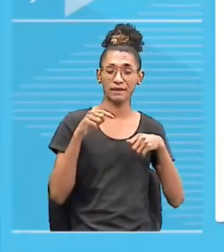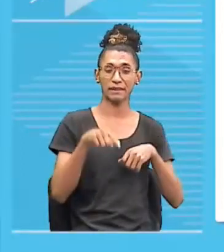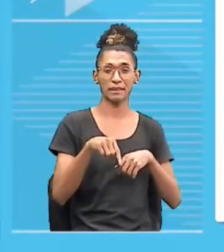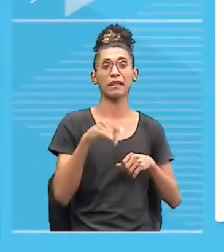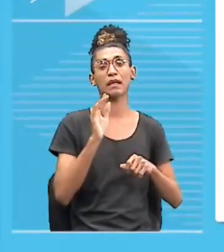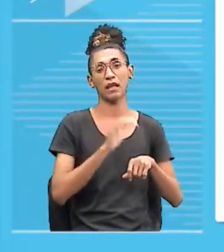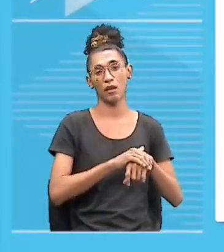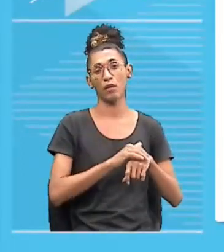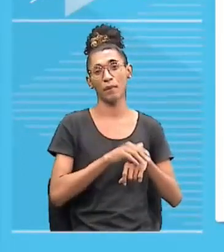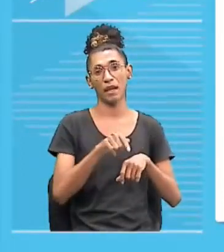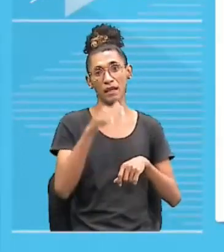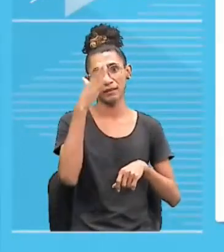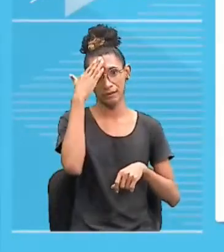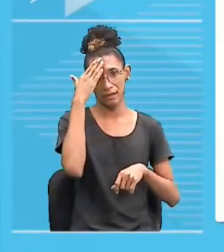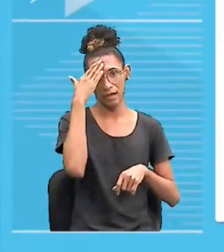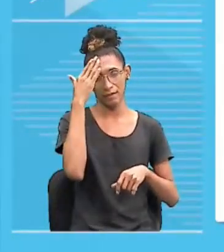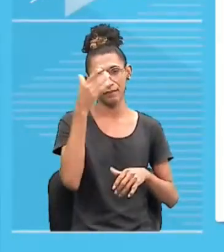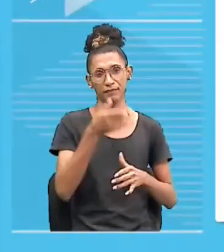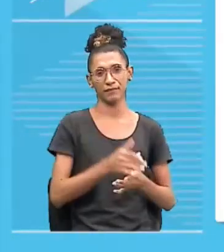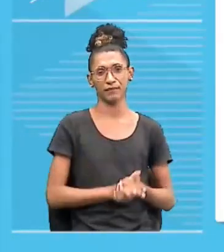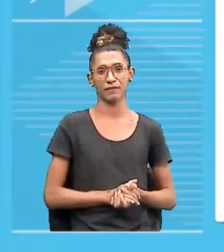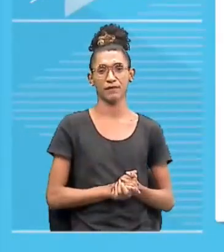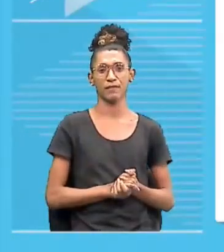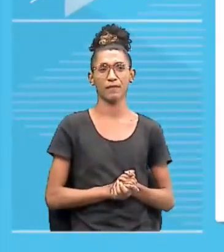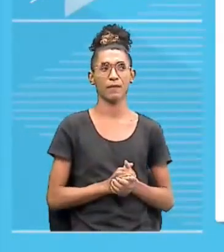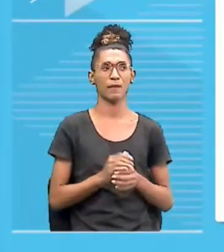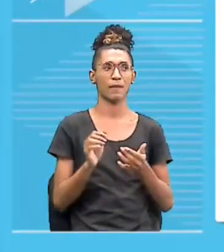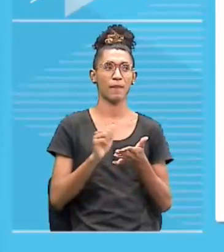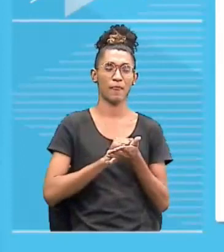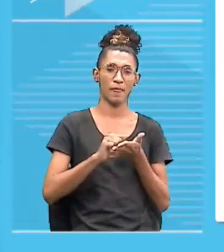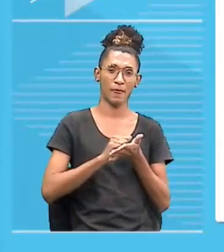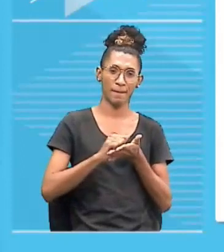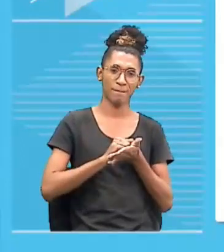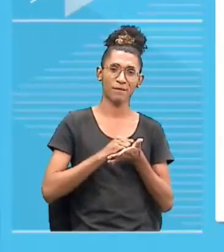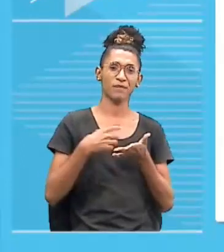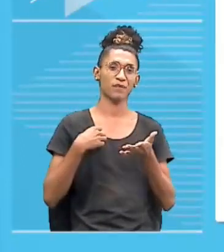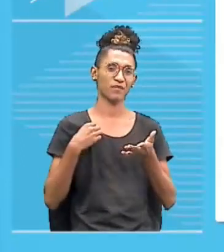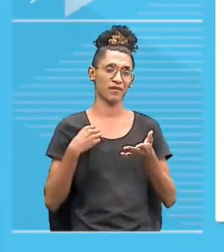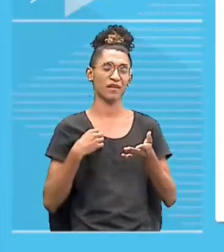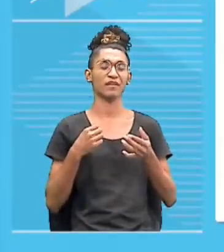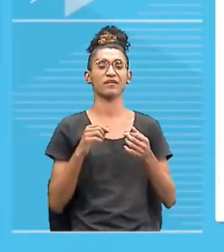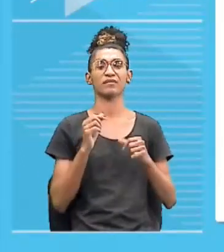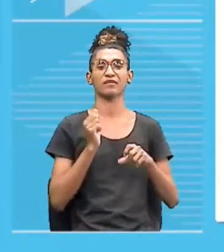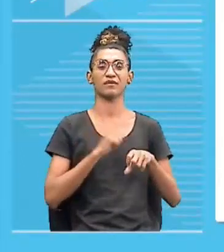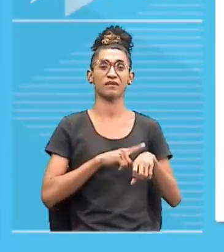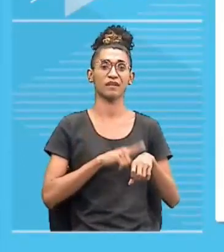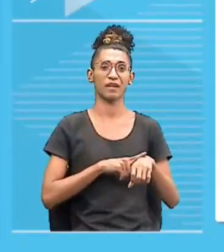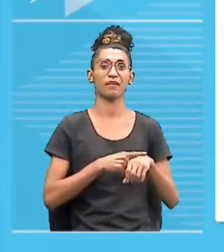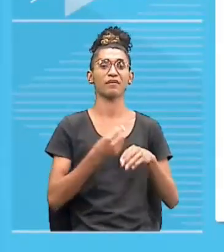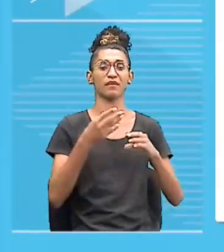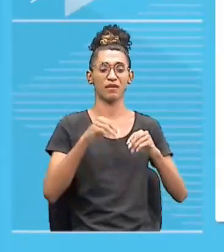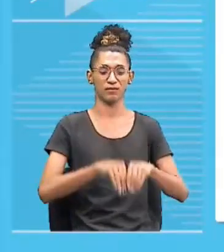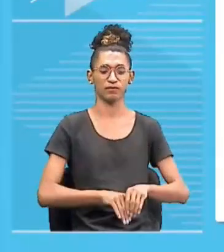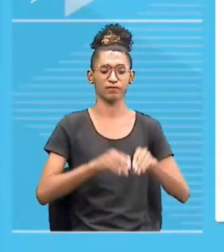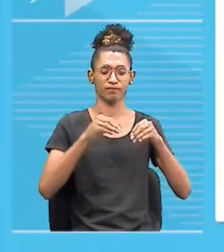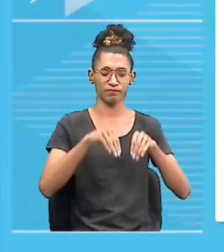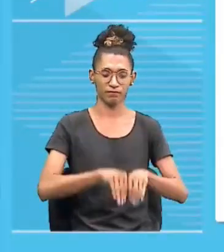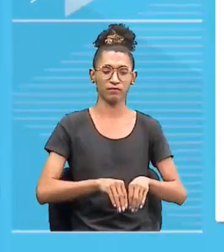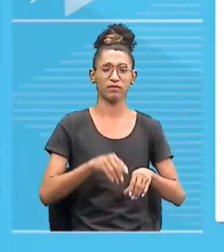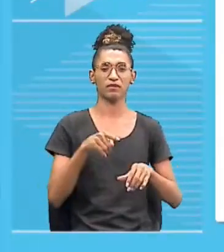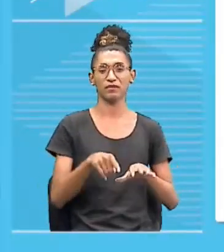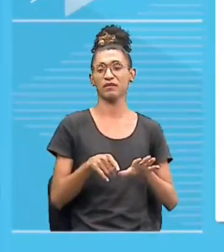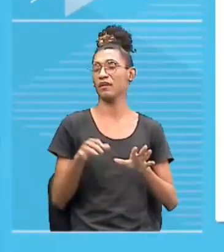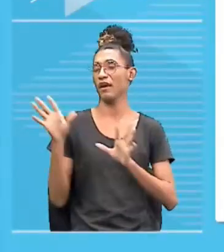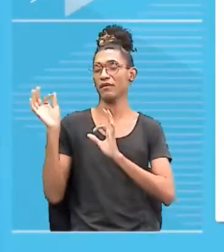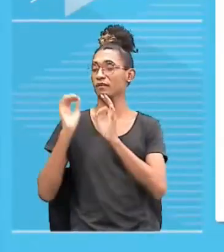para, né, esfregar a roupa e tirar a sujeira, quanto tempo tem que ficar de molho, e você